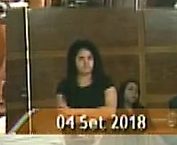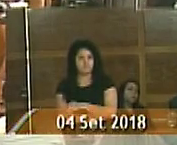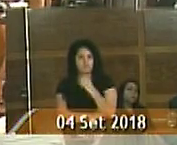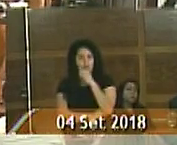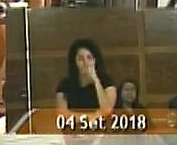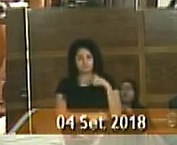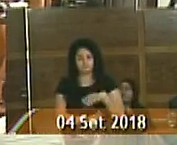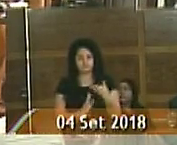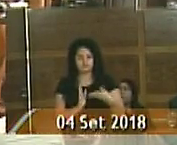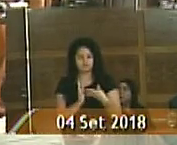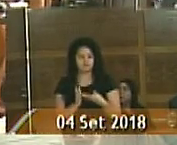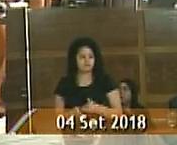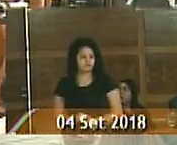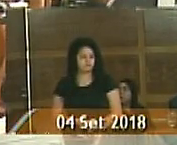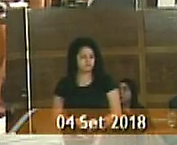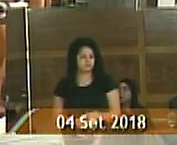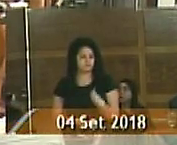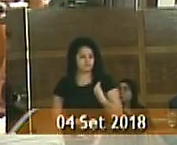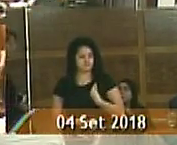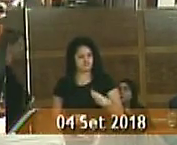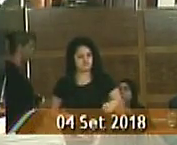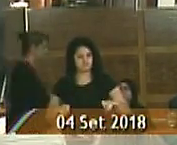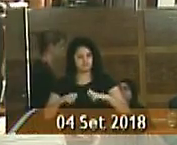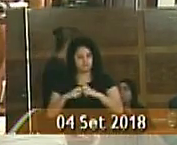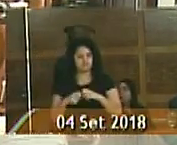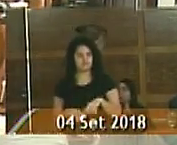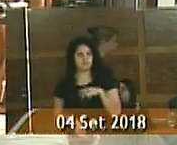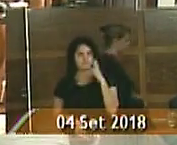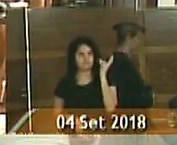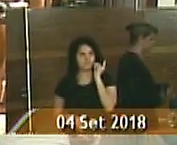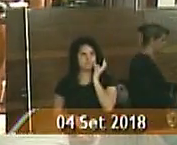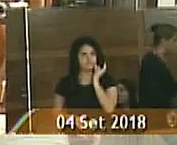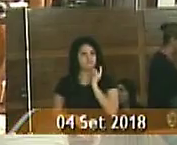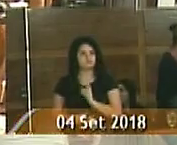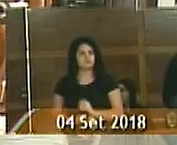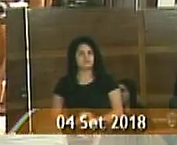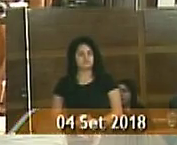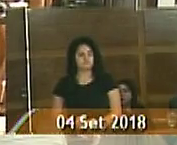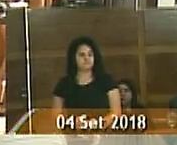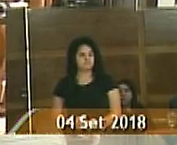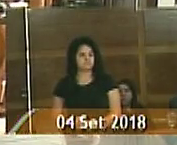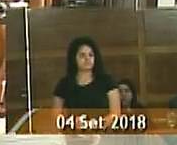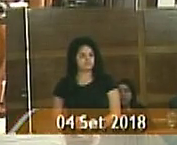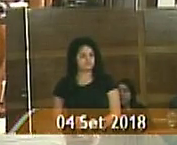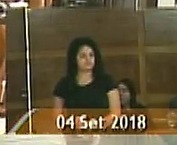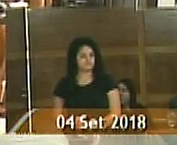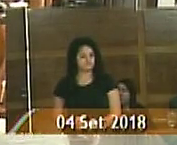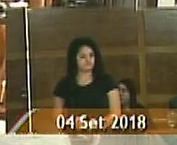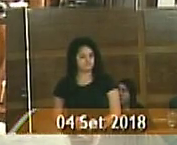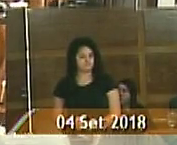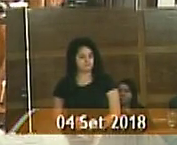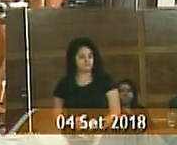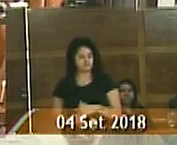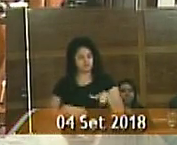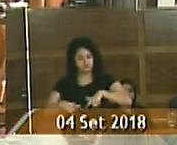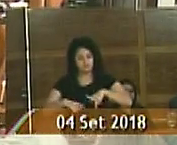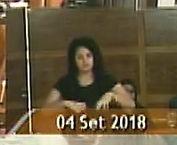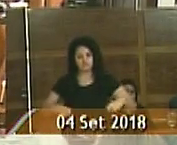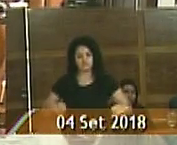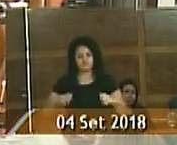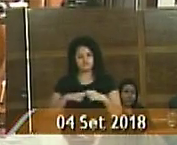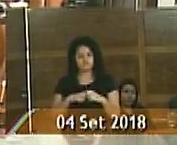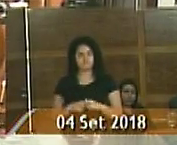Bom dia a todos, presente ao plenário, senhores vereadores, vereadoras, aqui, funcionários desta